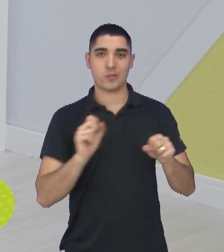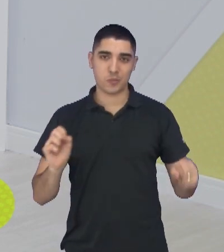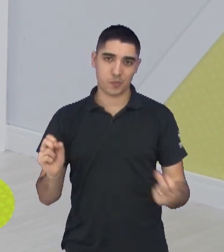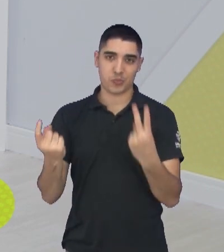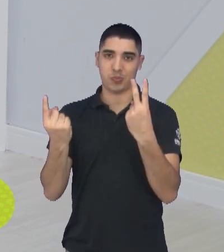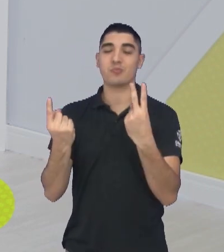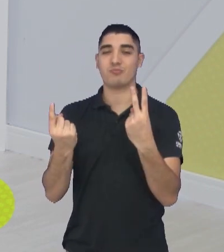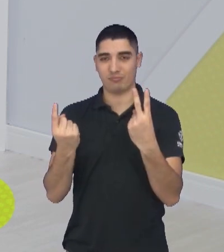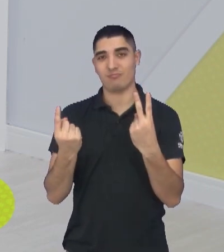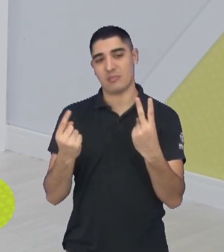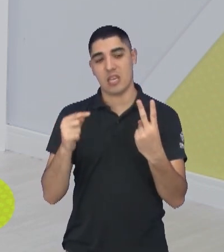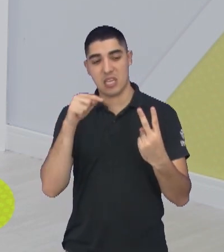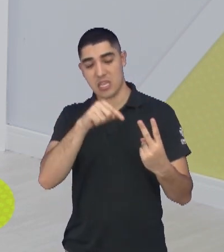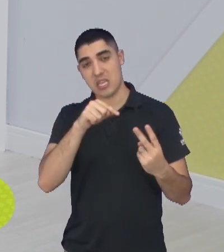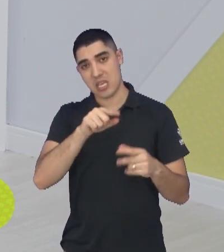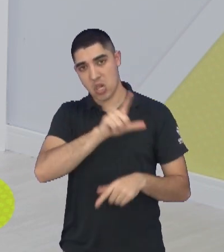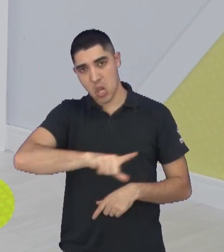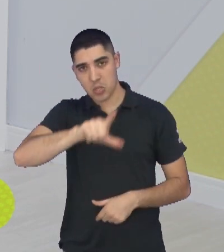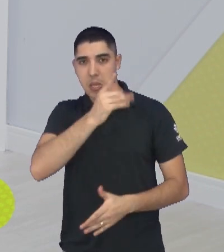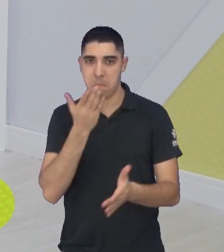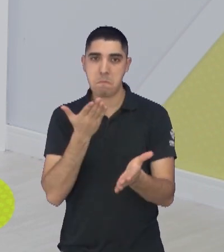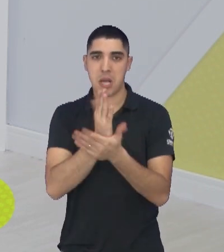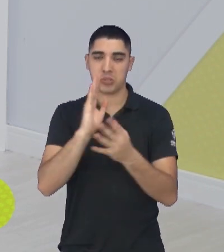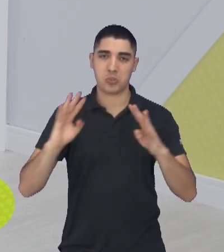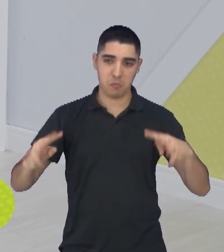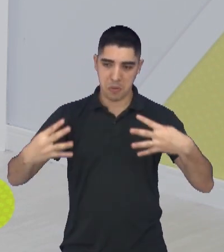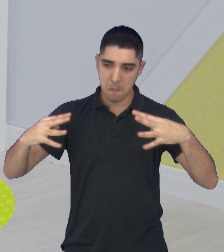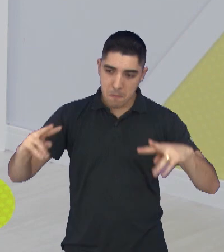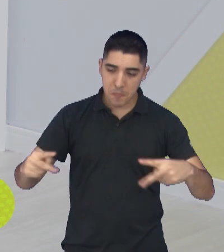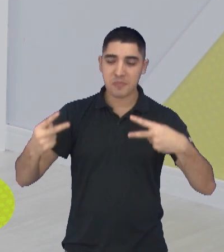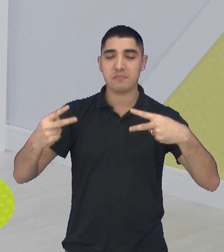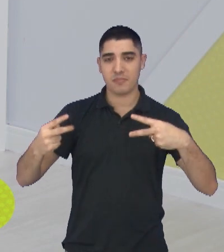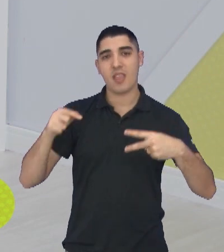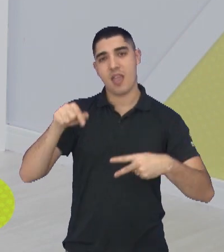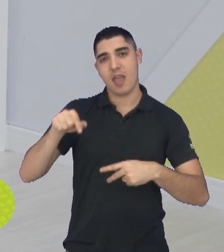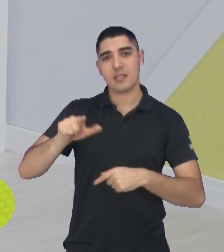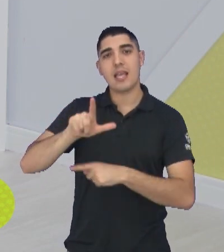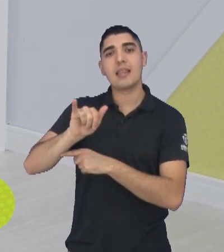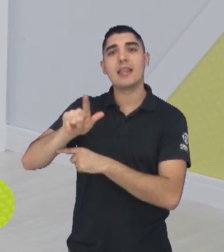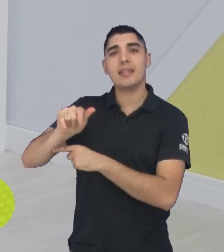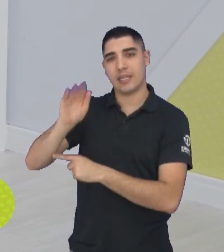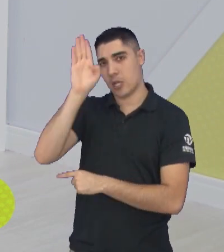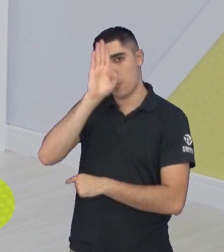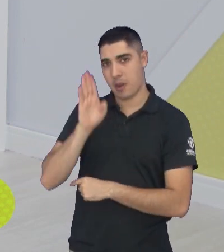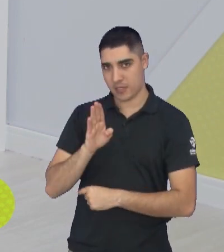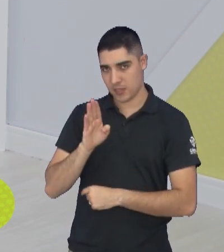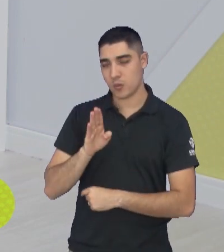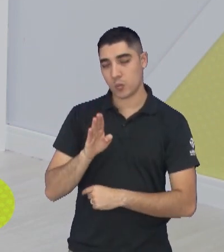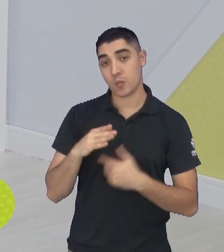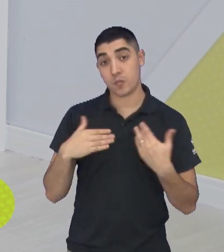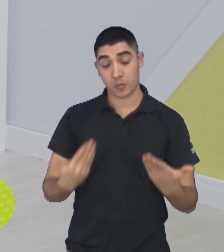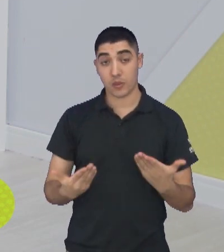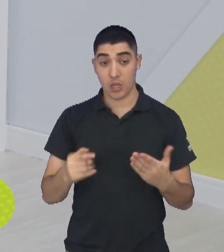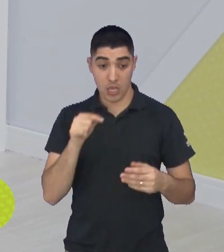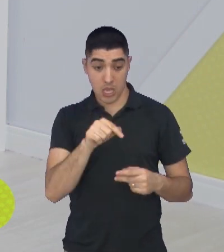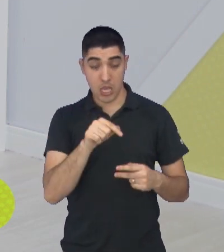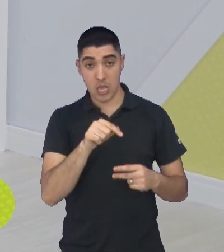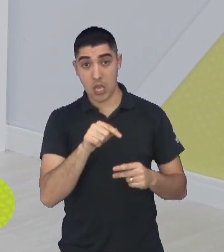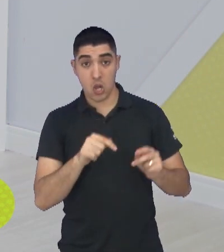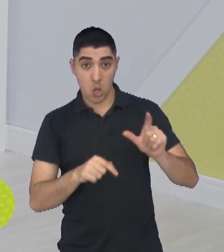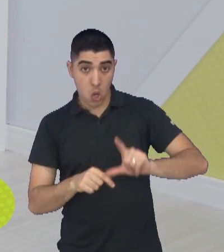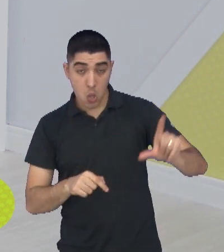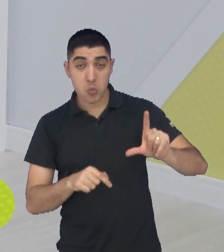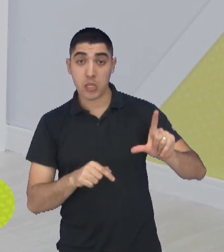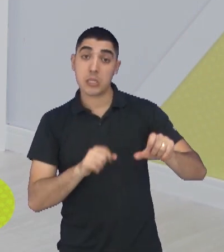aí às semifinais da equipe londrinense para a sequência da Liga Nacional nas semifinais. O Londrina pega quem vencer